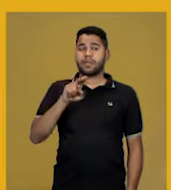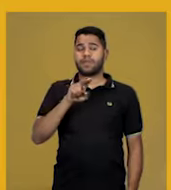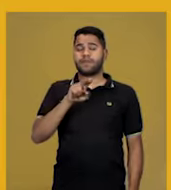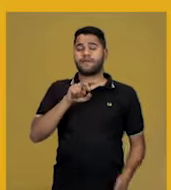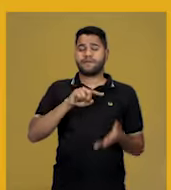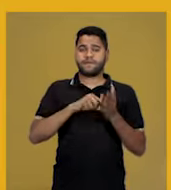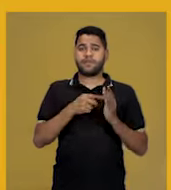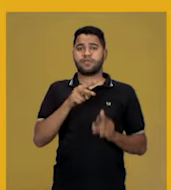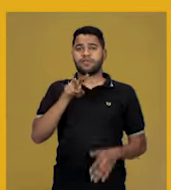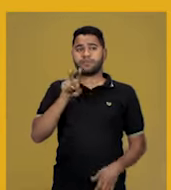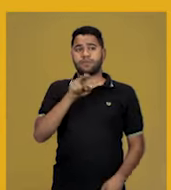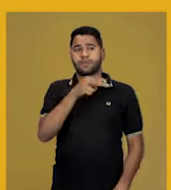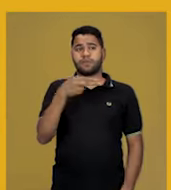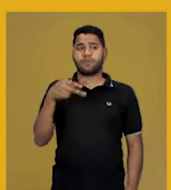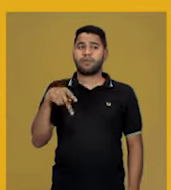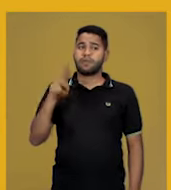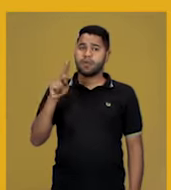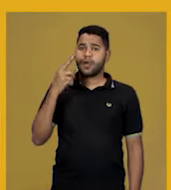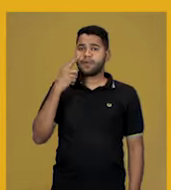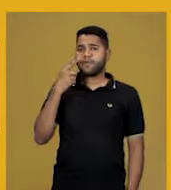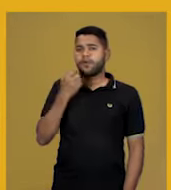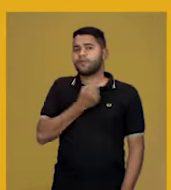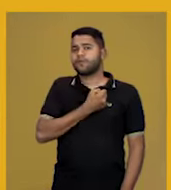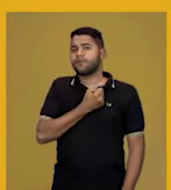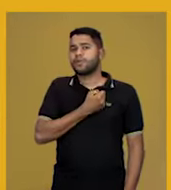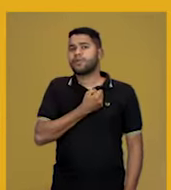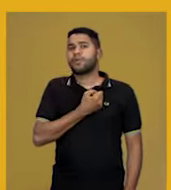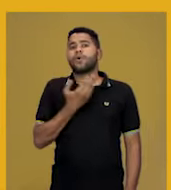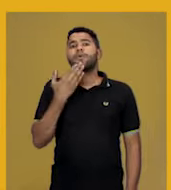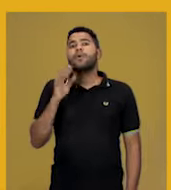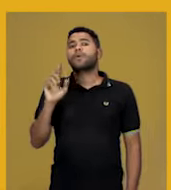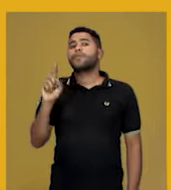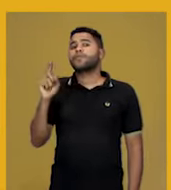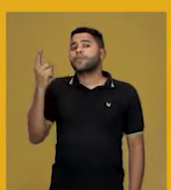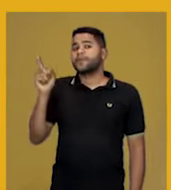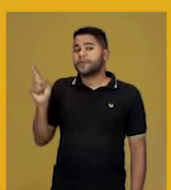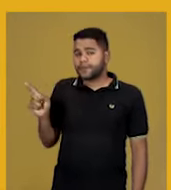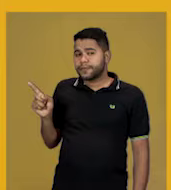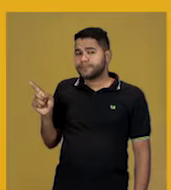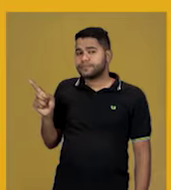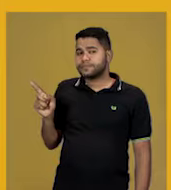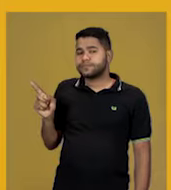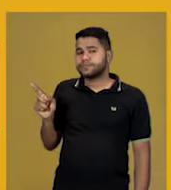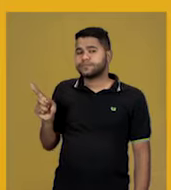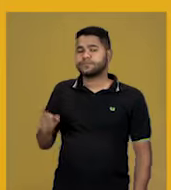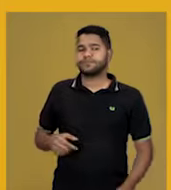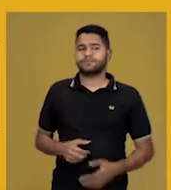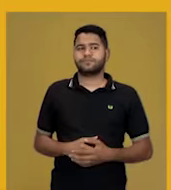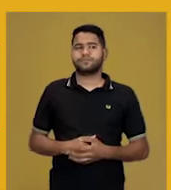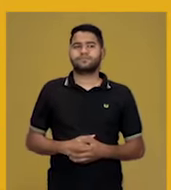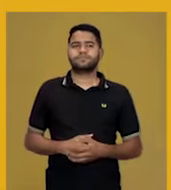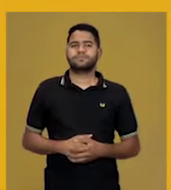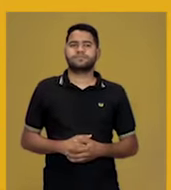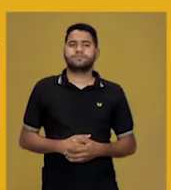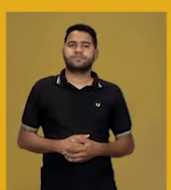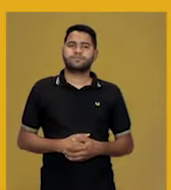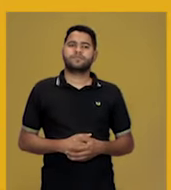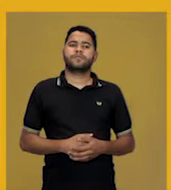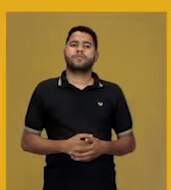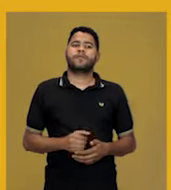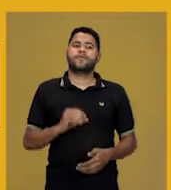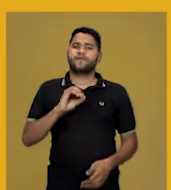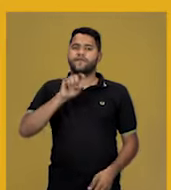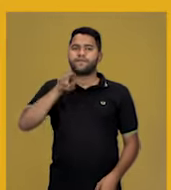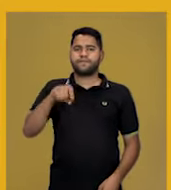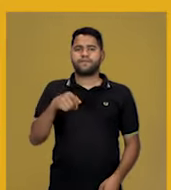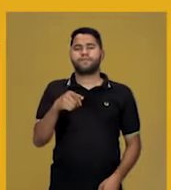K, eu vou pegar os valores do gráfico. Qual é o primeiro valor de pressão e o primeiro valor de volume? Meio vezes